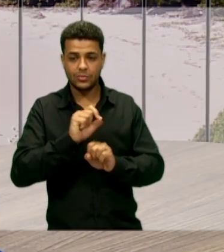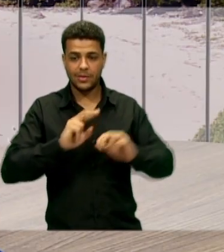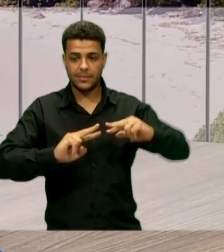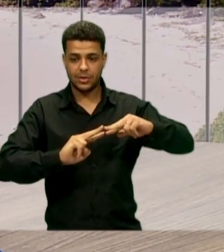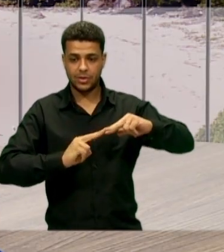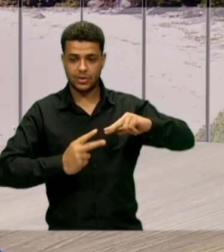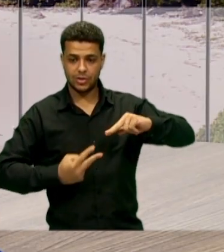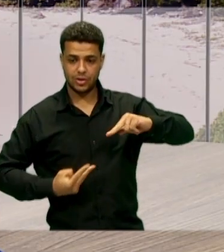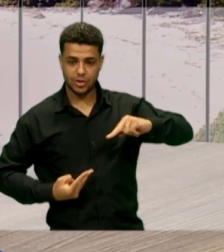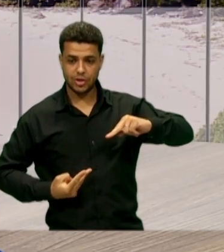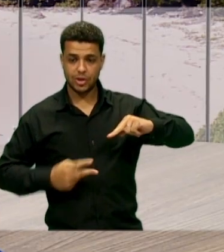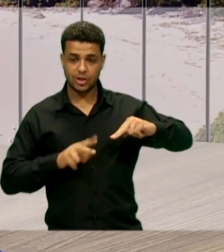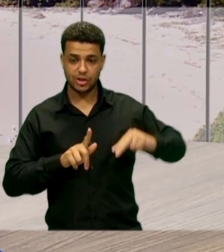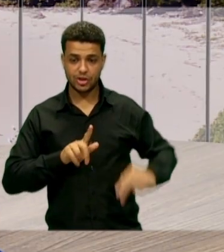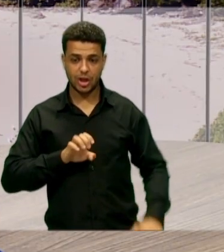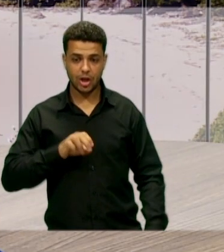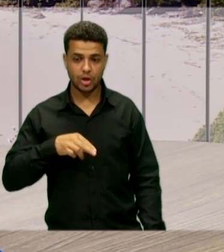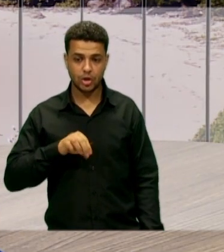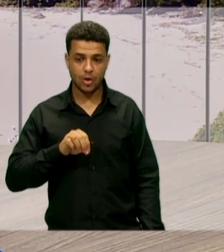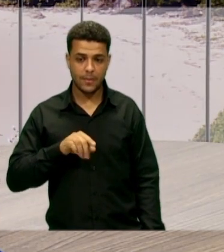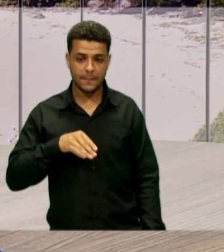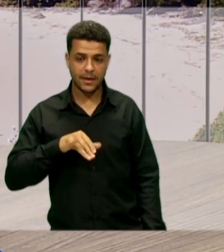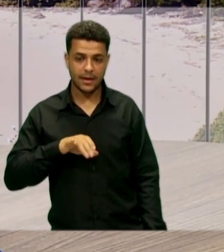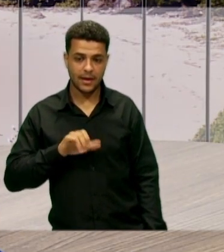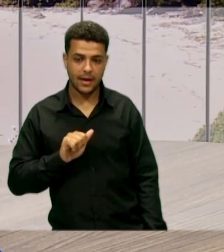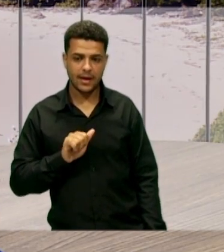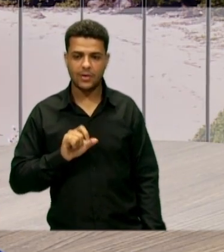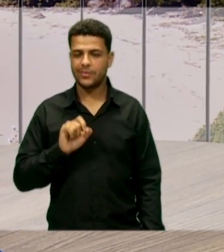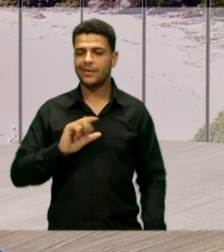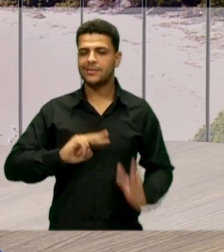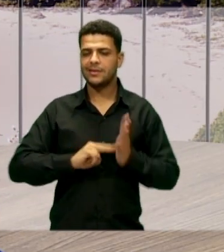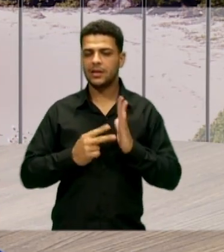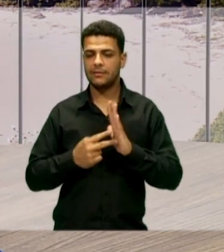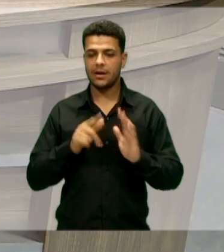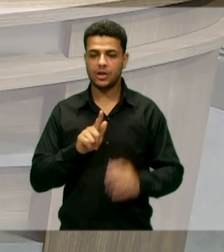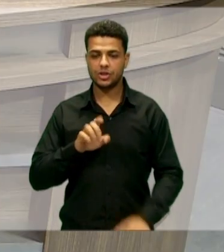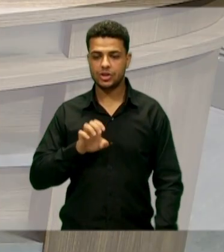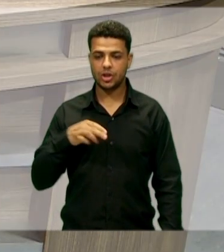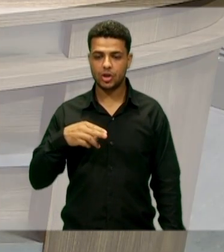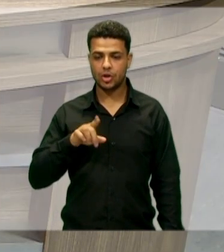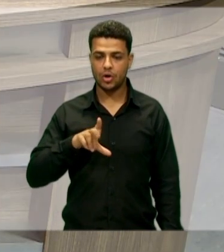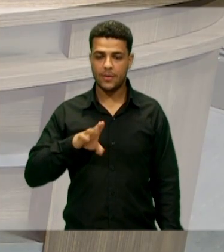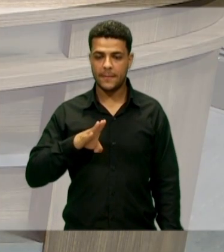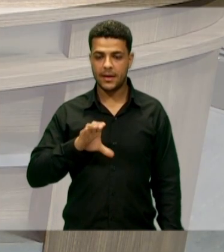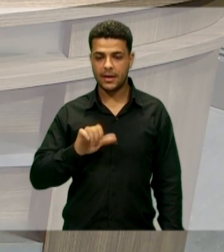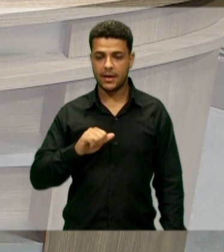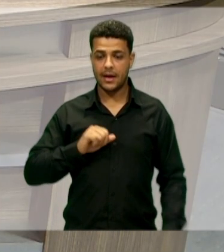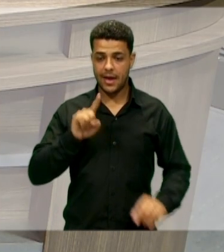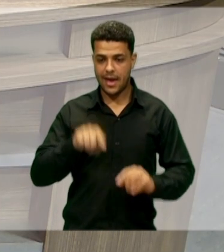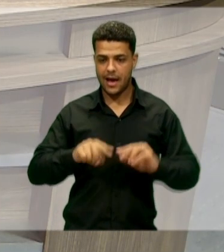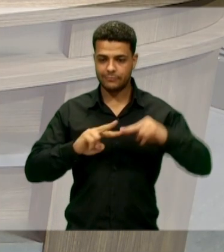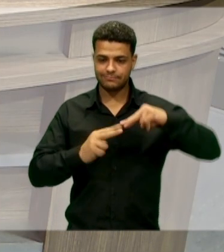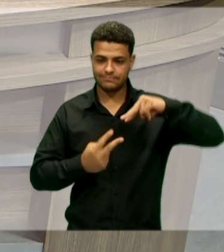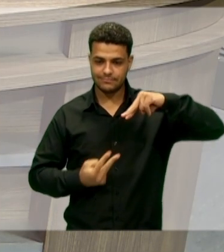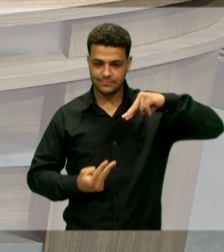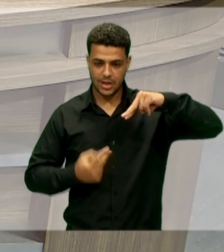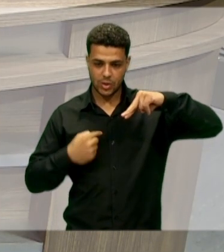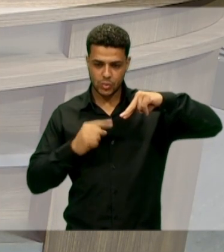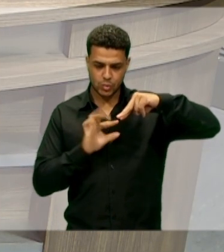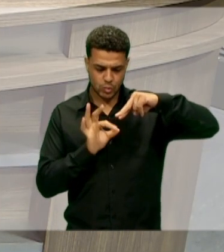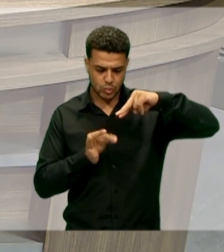genômica. Então, o que é a genômica? A genômica, boa pergunta. A genômica é a análise molecular do